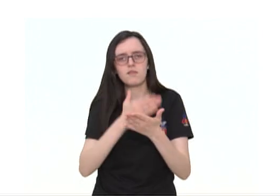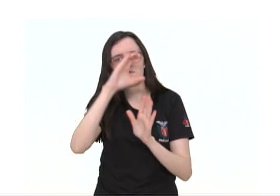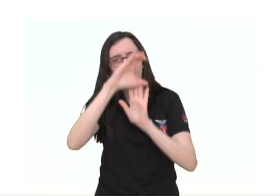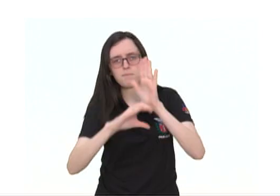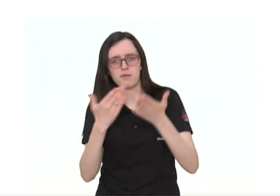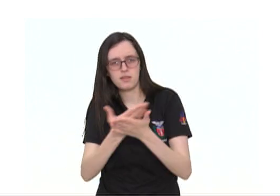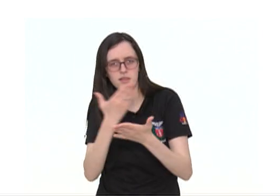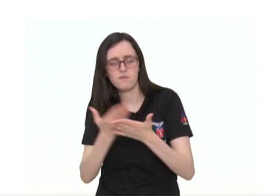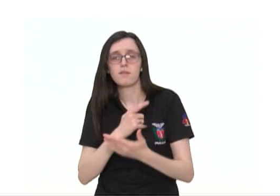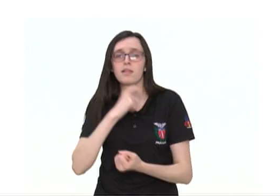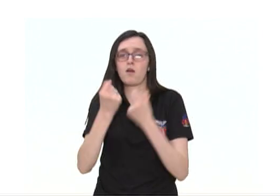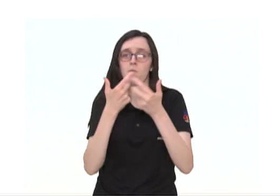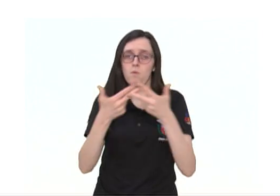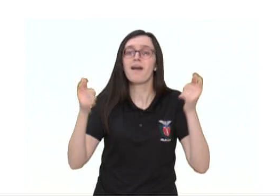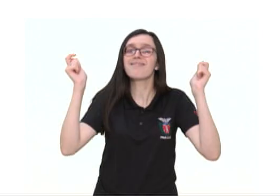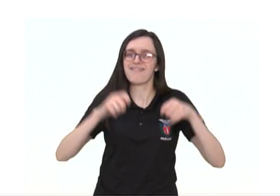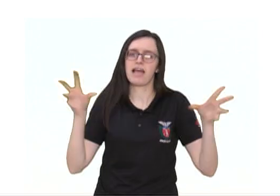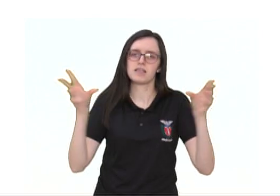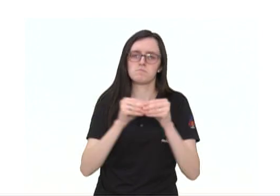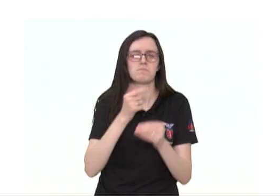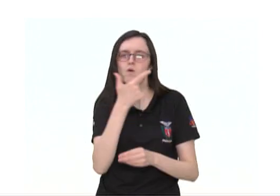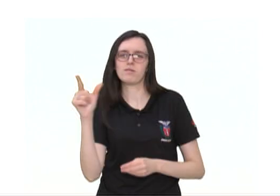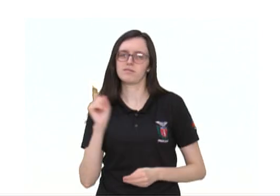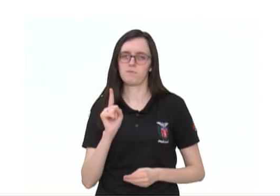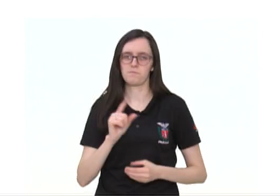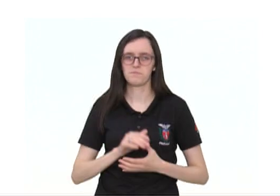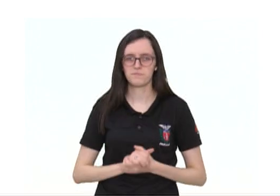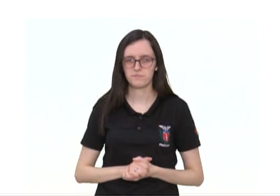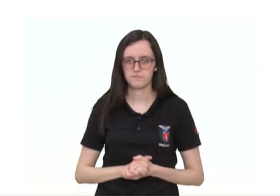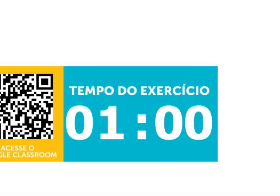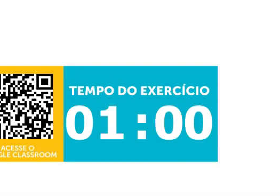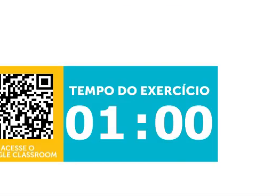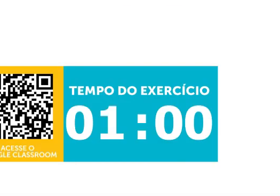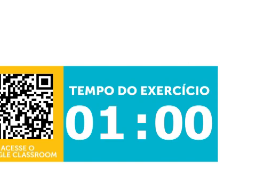que eu consigo resenhar, outras não.